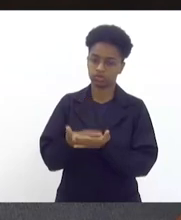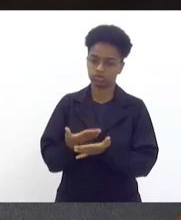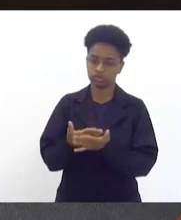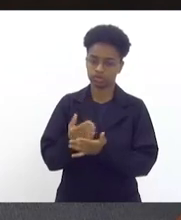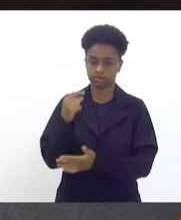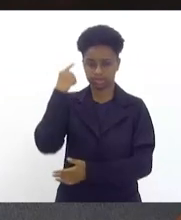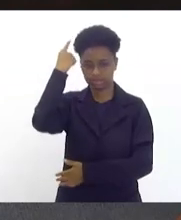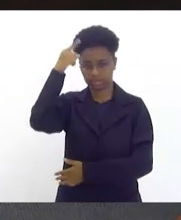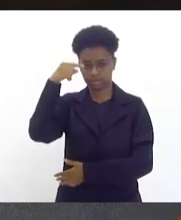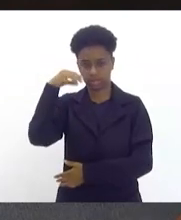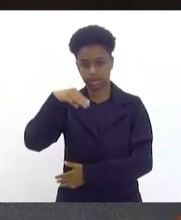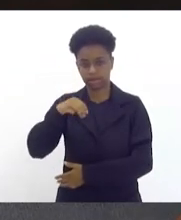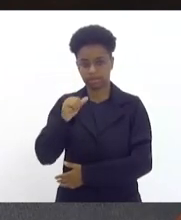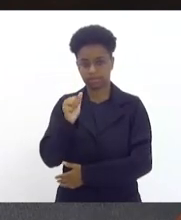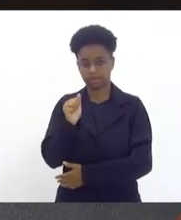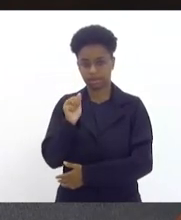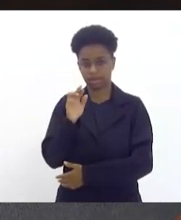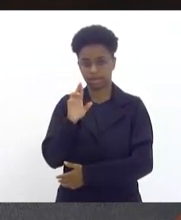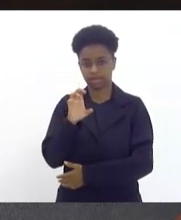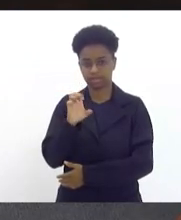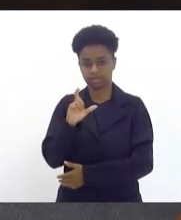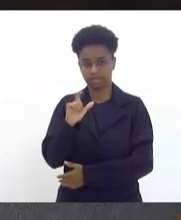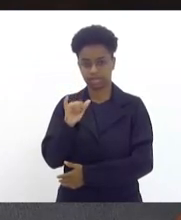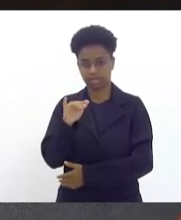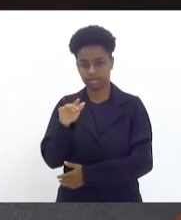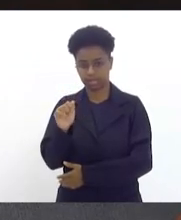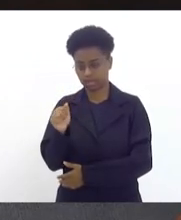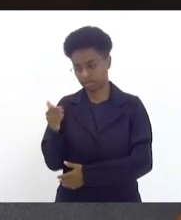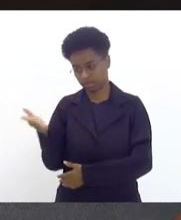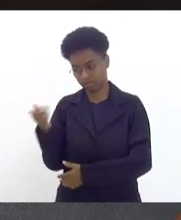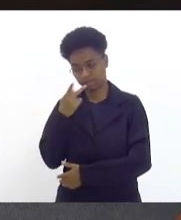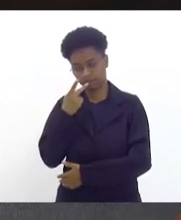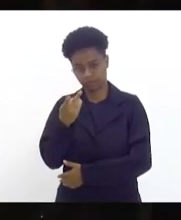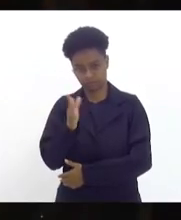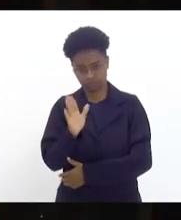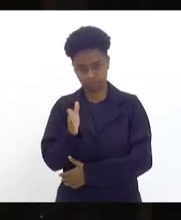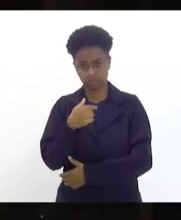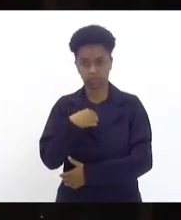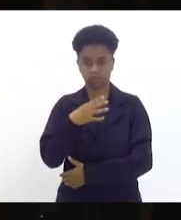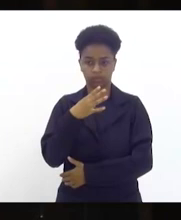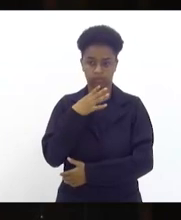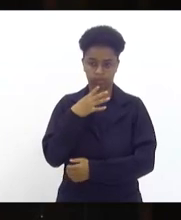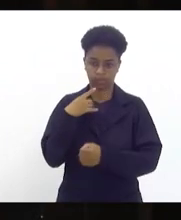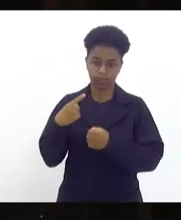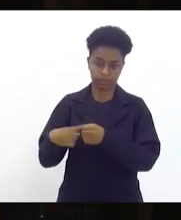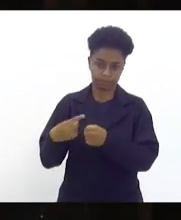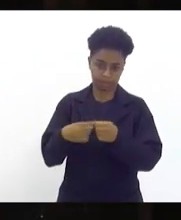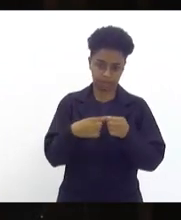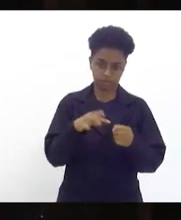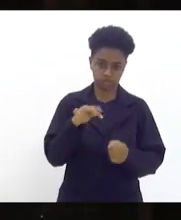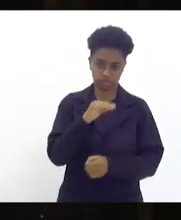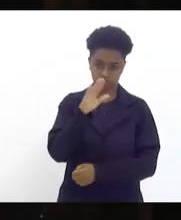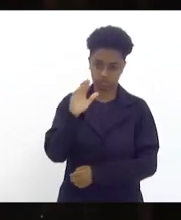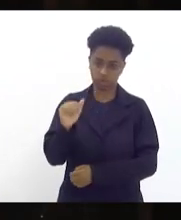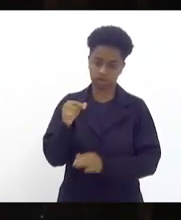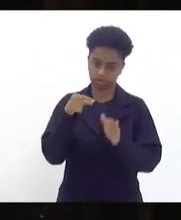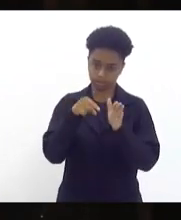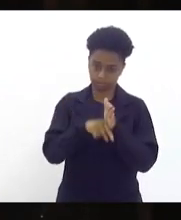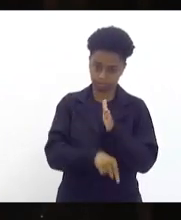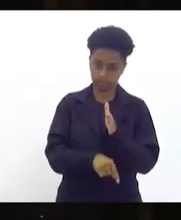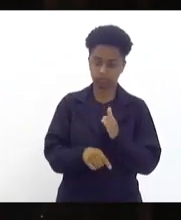Santa Marcelina lá do Alto da Boa Vista que o rapaz acabou de falar conheço o bairro da Tijuca a fundo tá